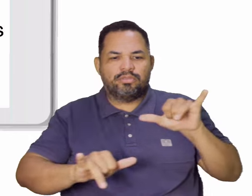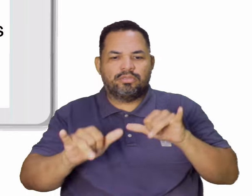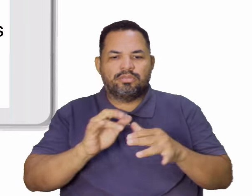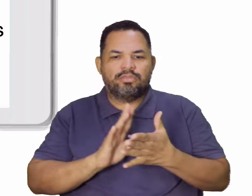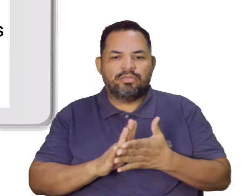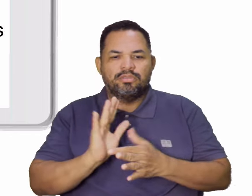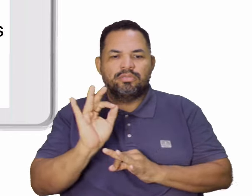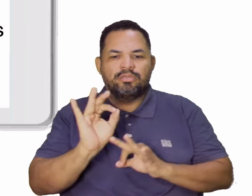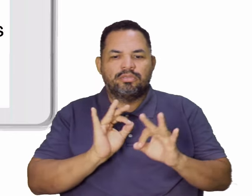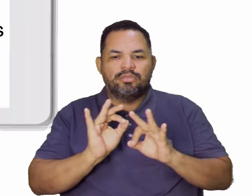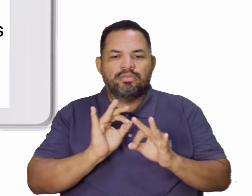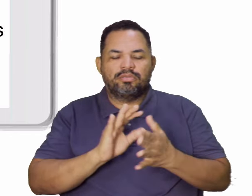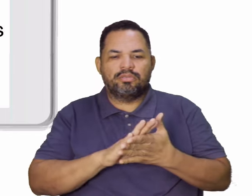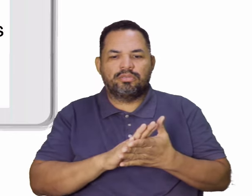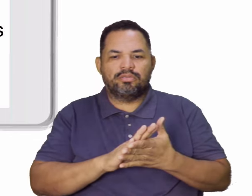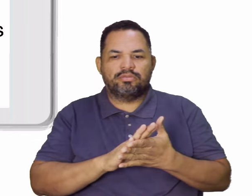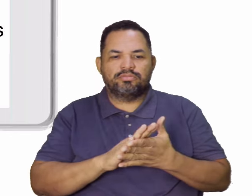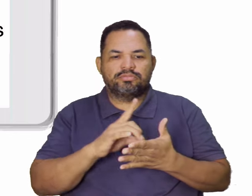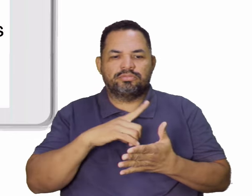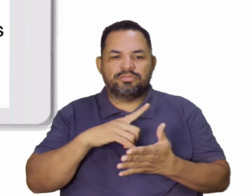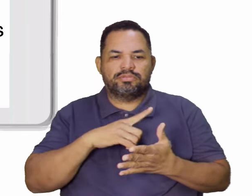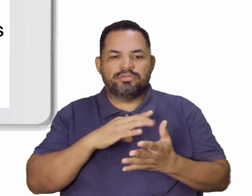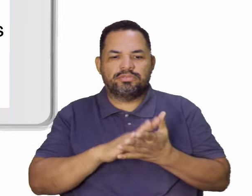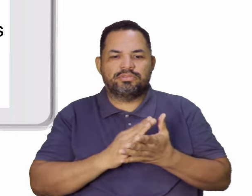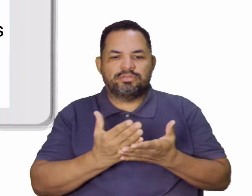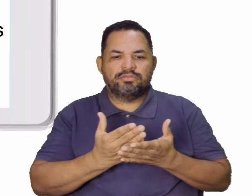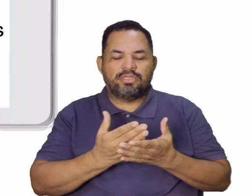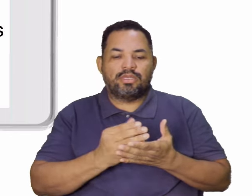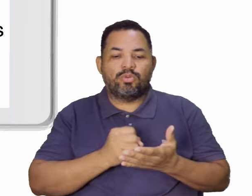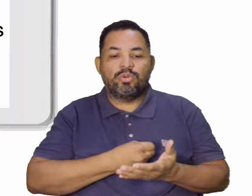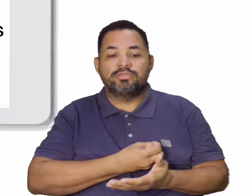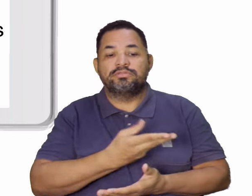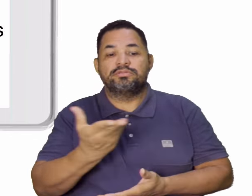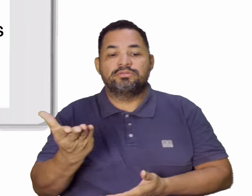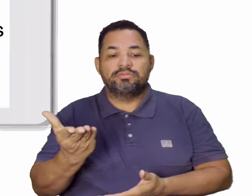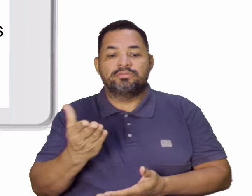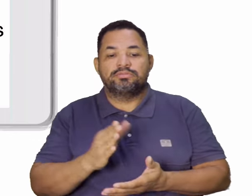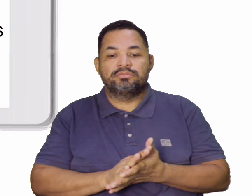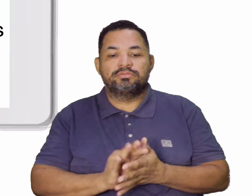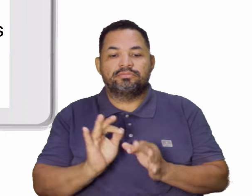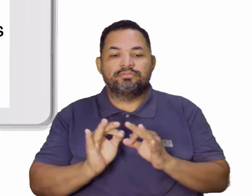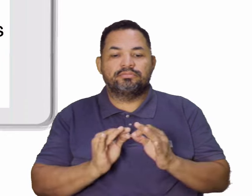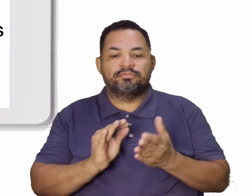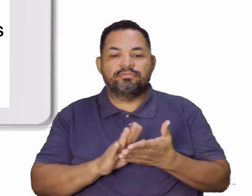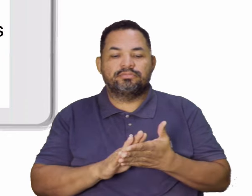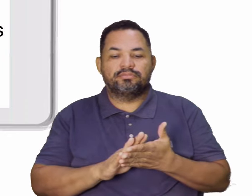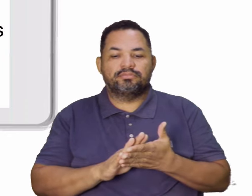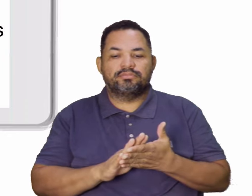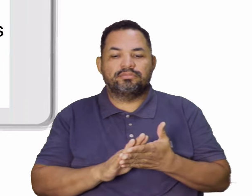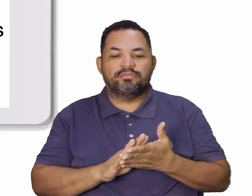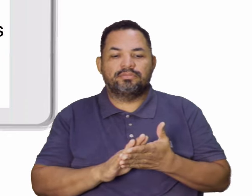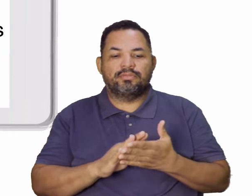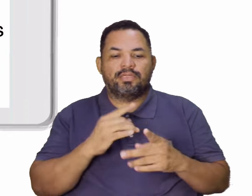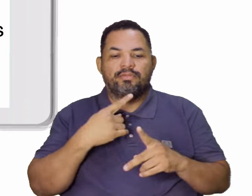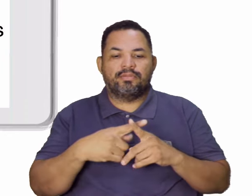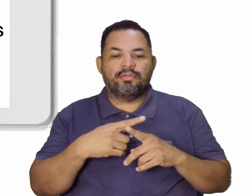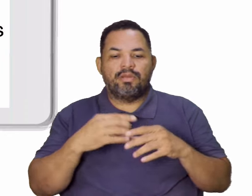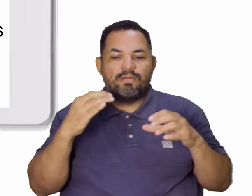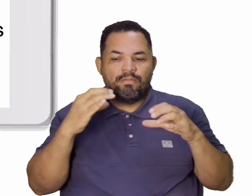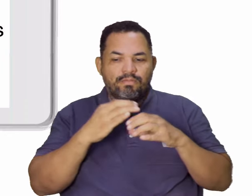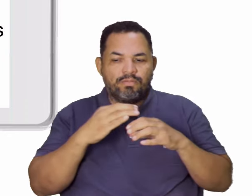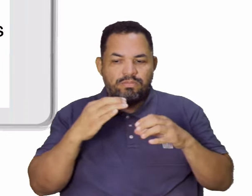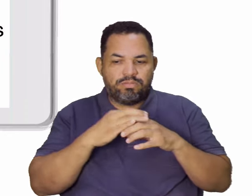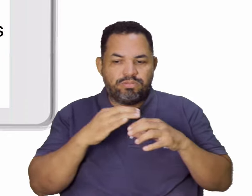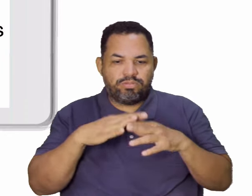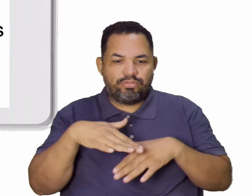constante de equilíbrio qumico em função da concentração constante de equilíbrio em fun